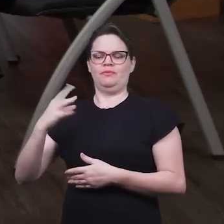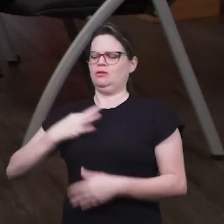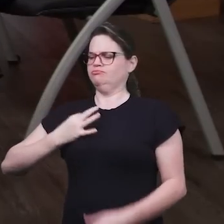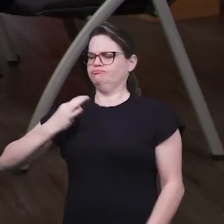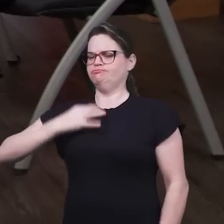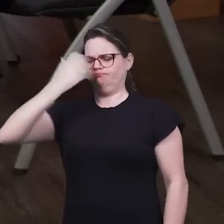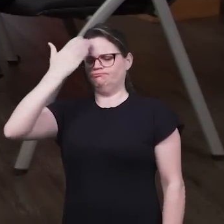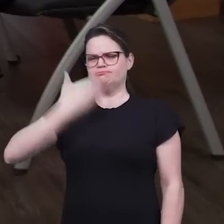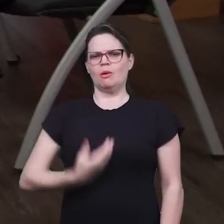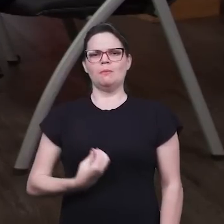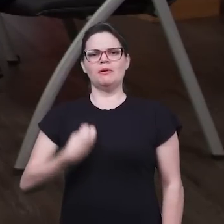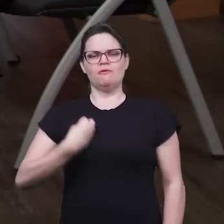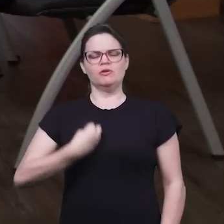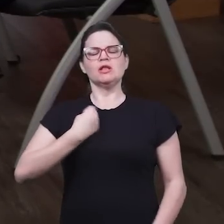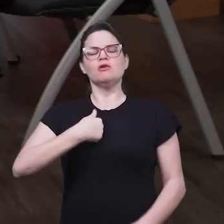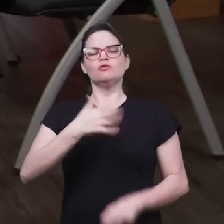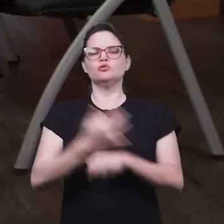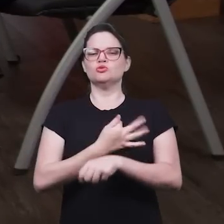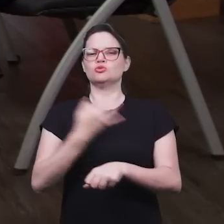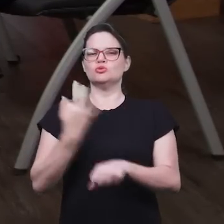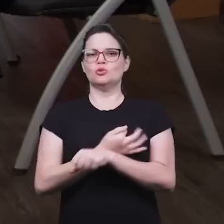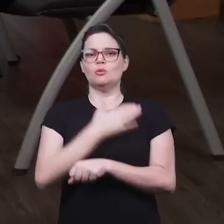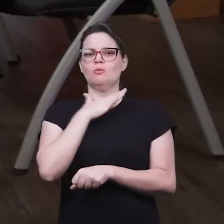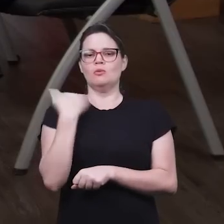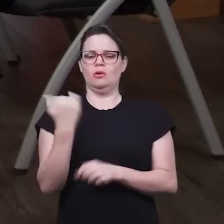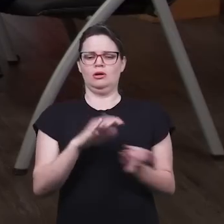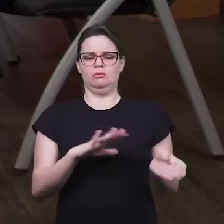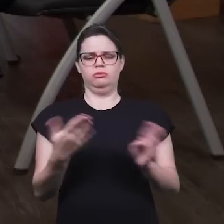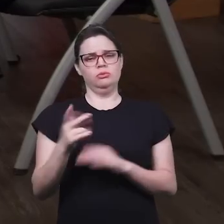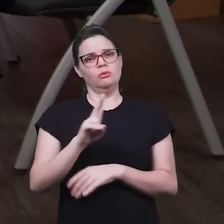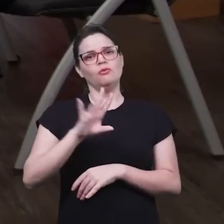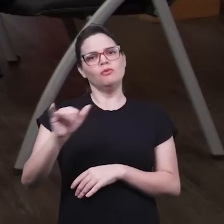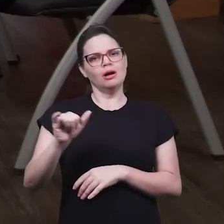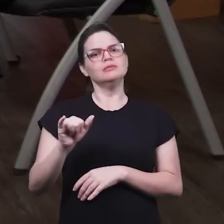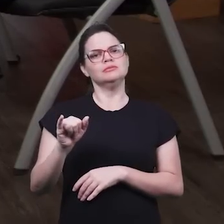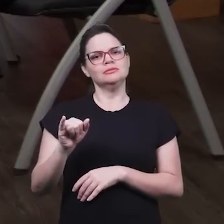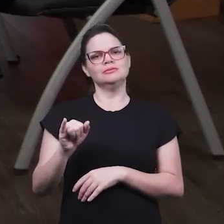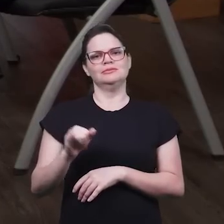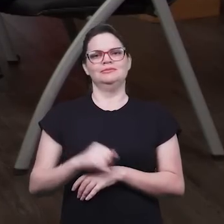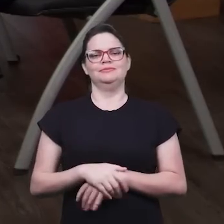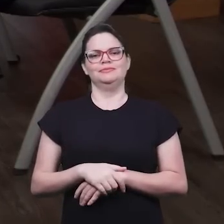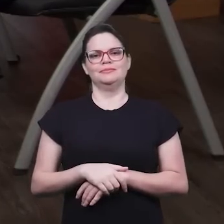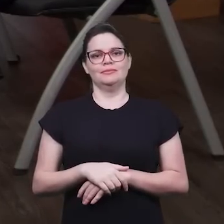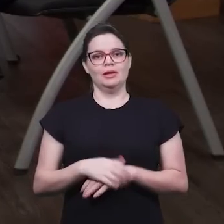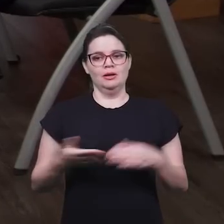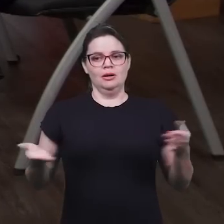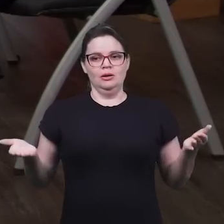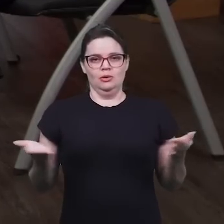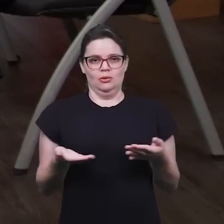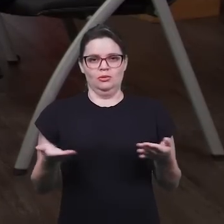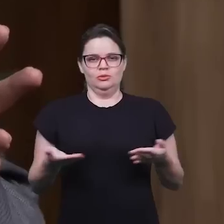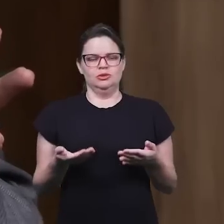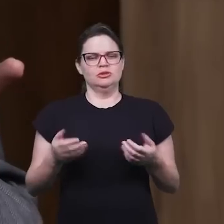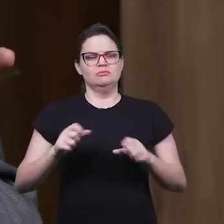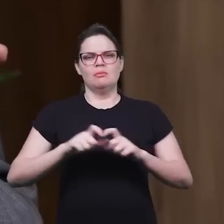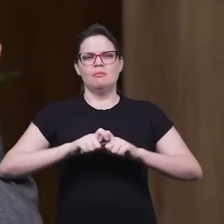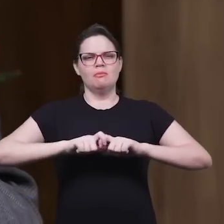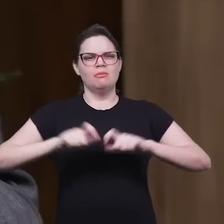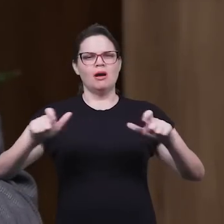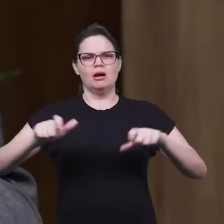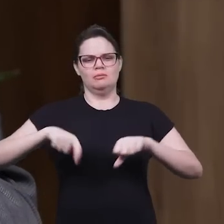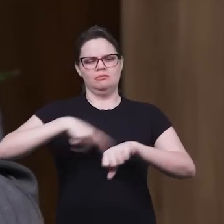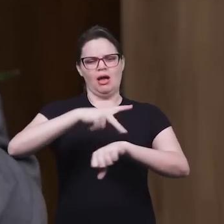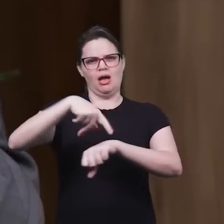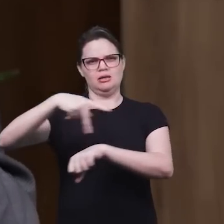vida pela mensagem, pelo Evangelho, nos nossos dias, na grande maioria dos